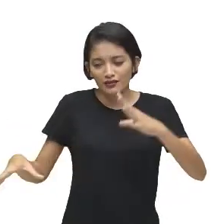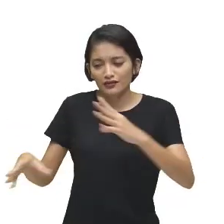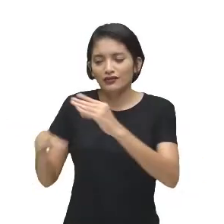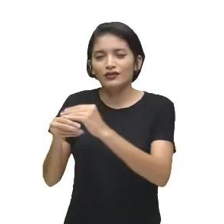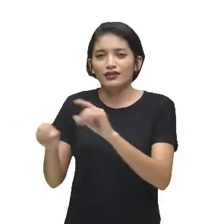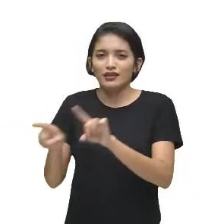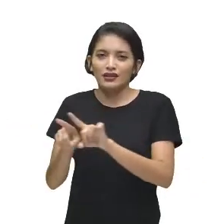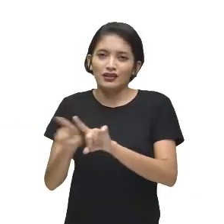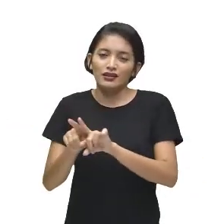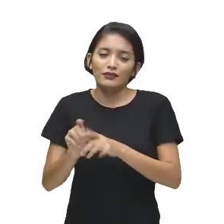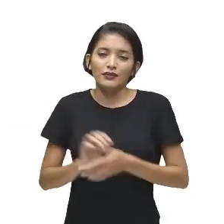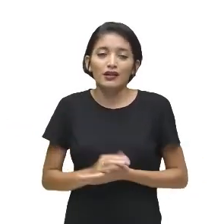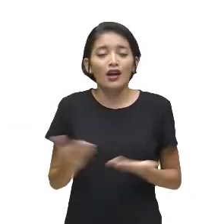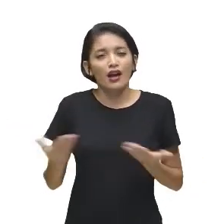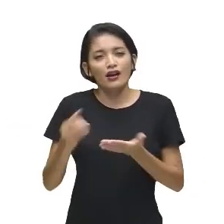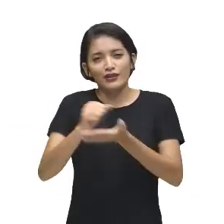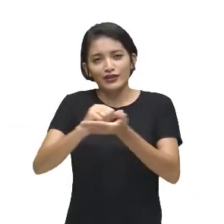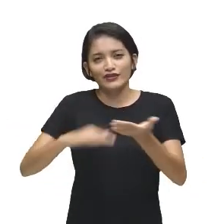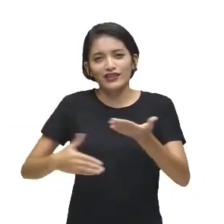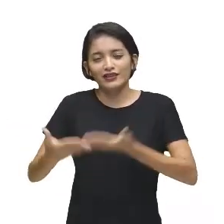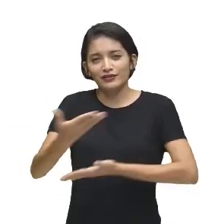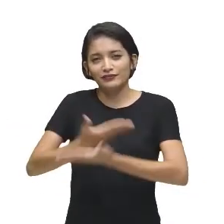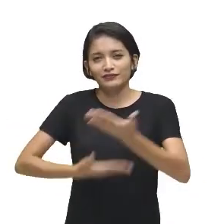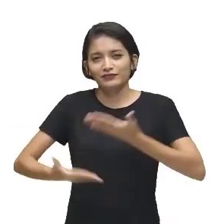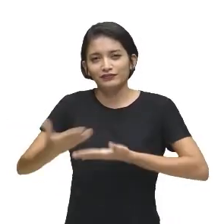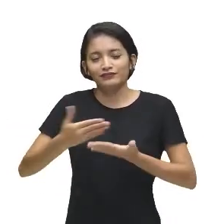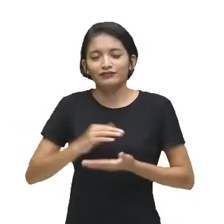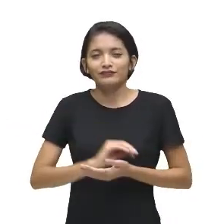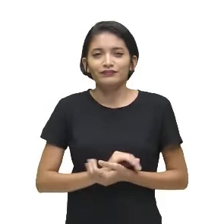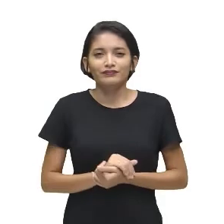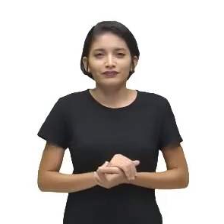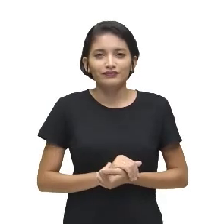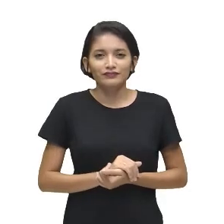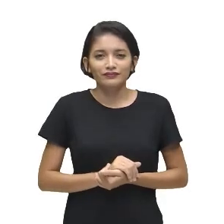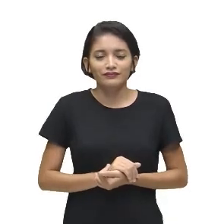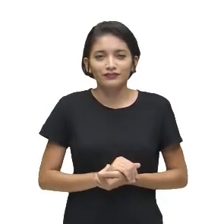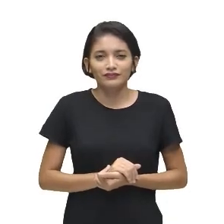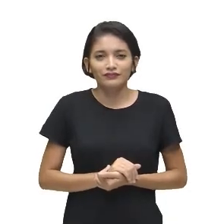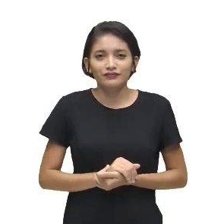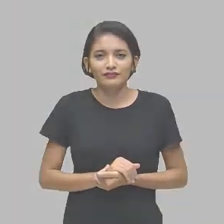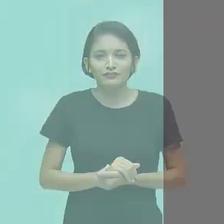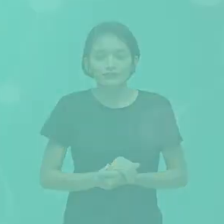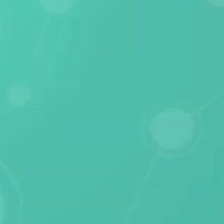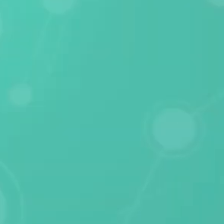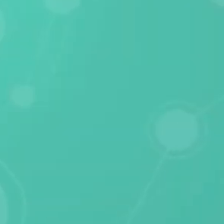Com você então na nossa DLI de hoje.